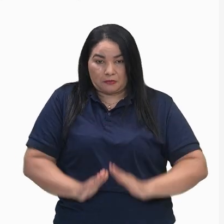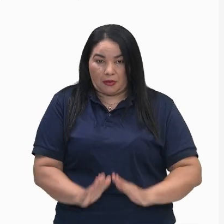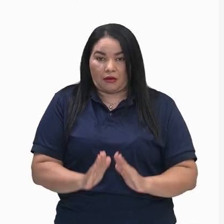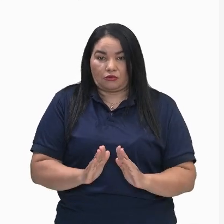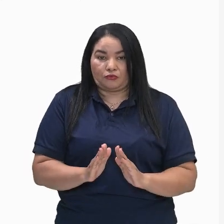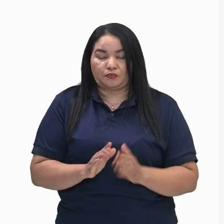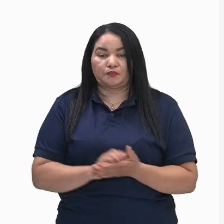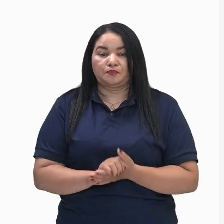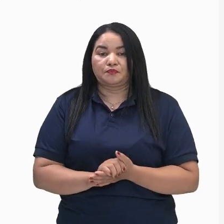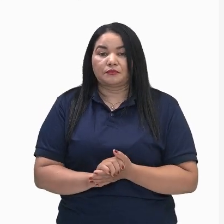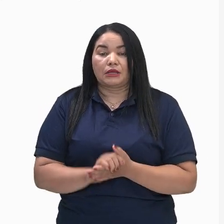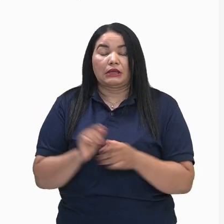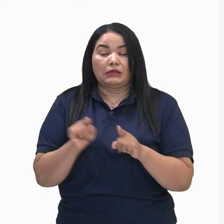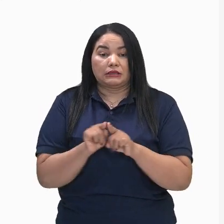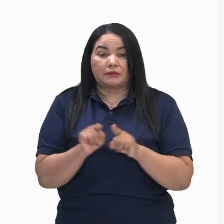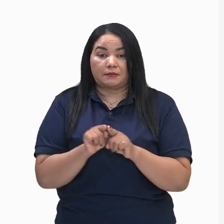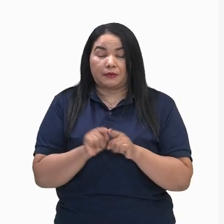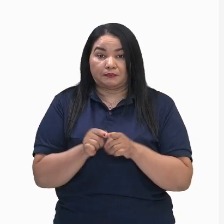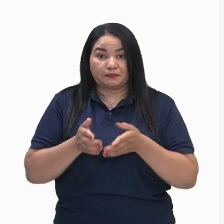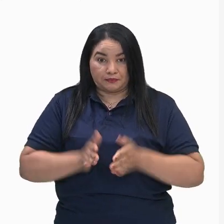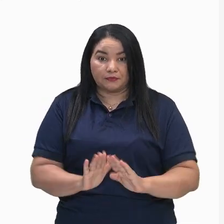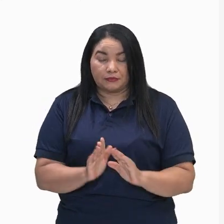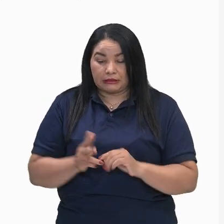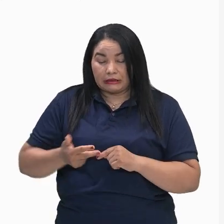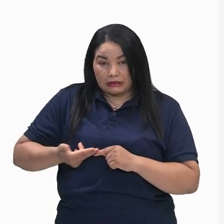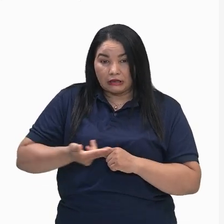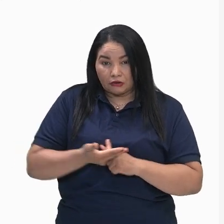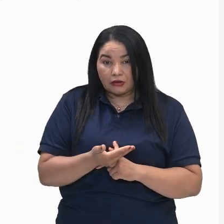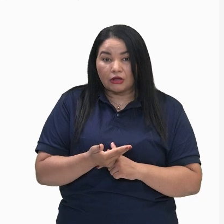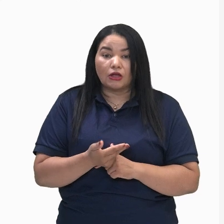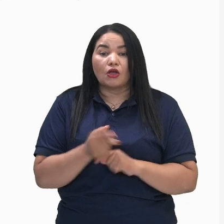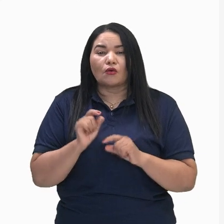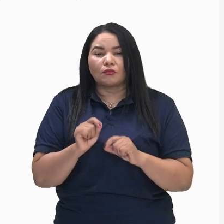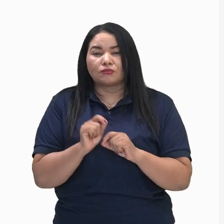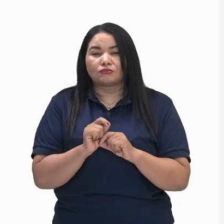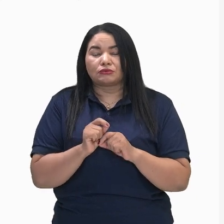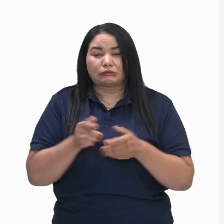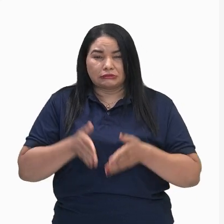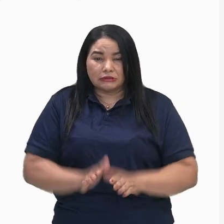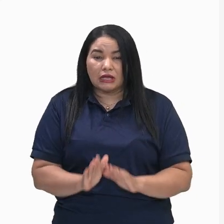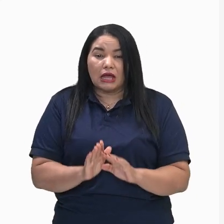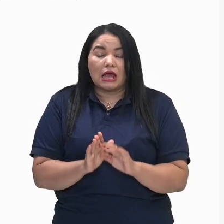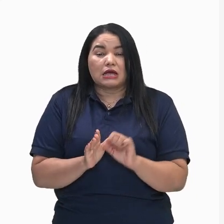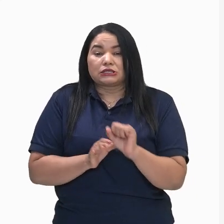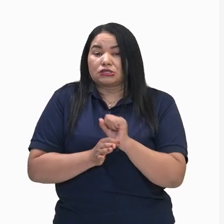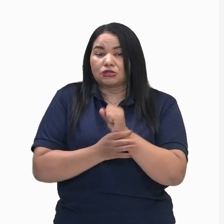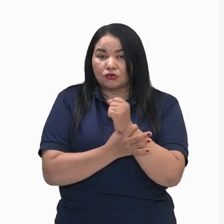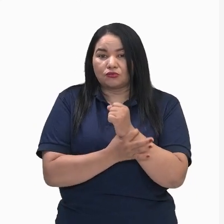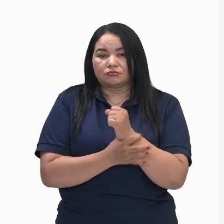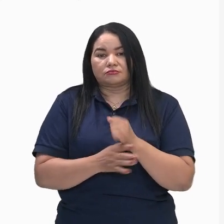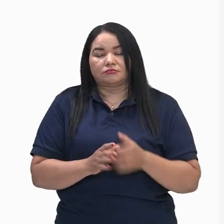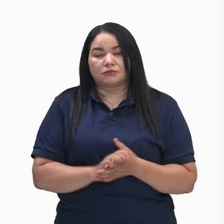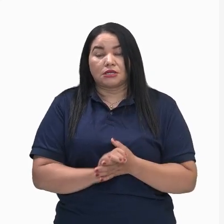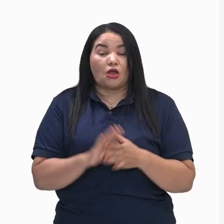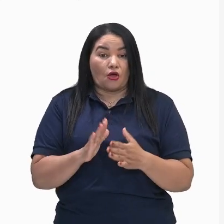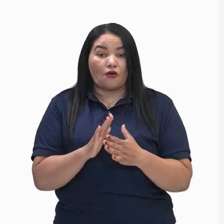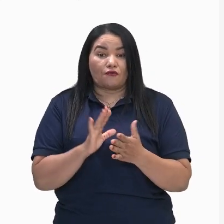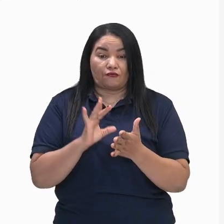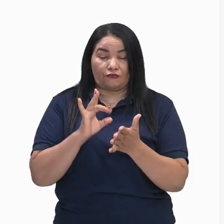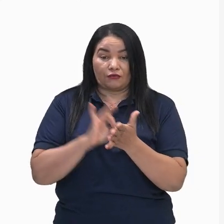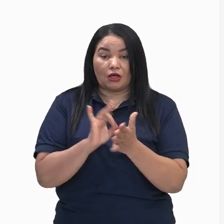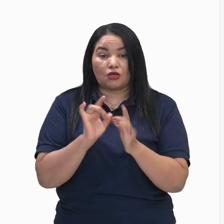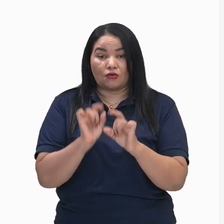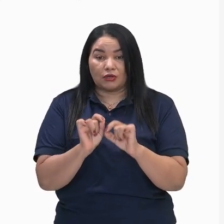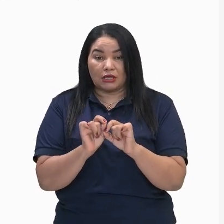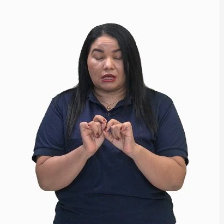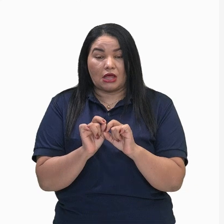Na cesárea, como indicação médica para o parto seguro, a verdade é que a violência obstétrica